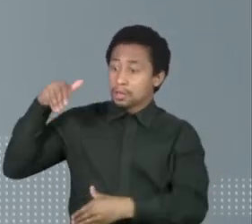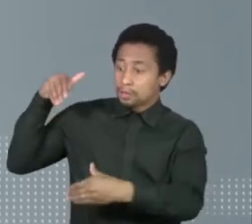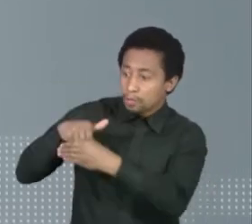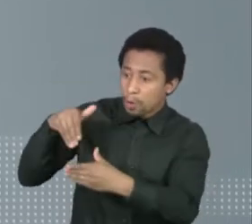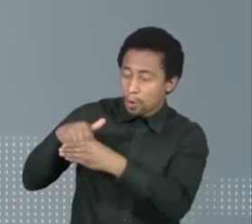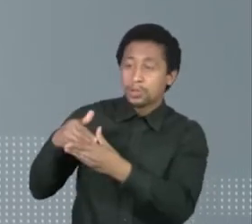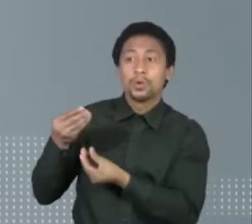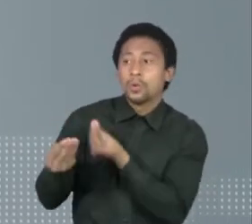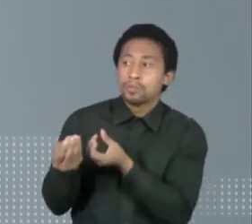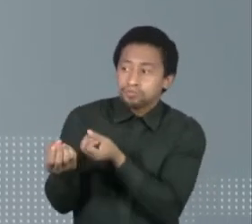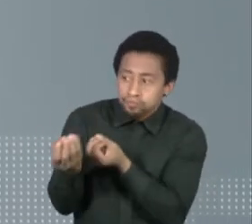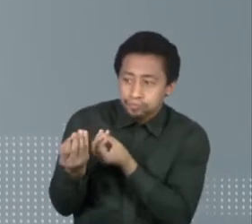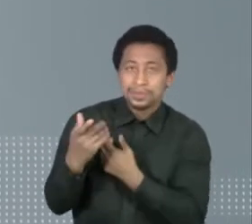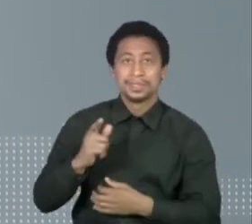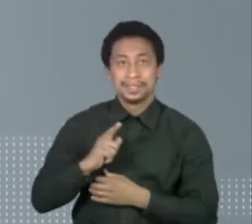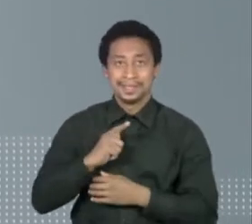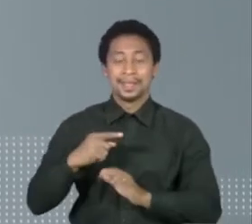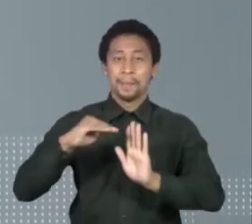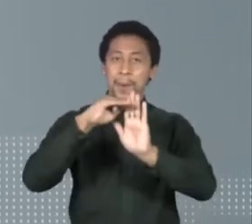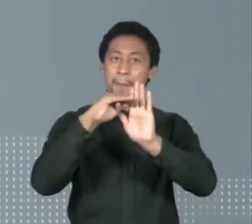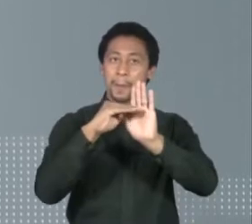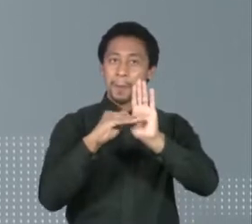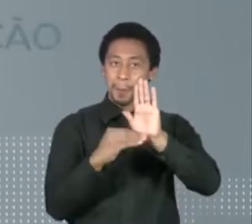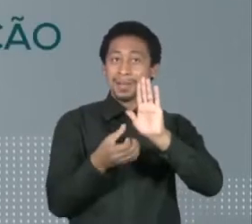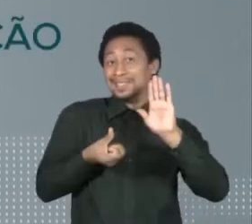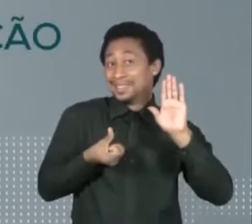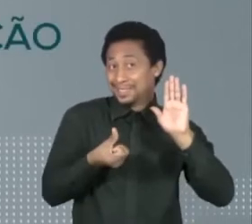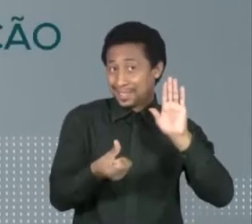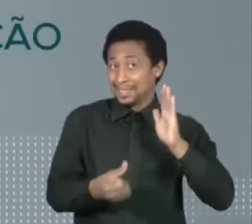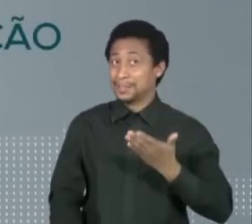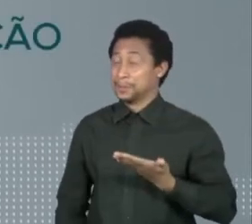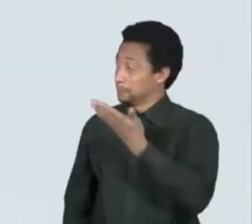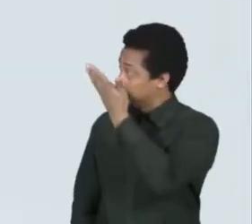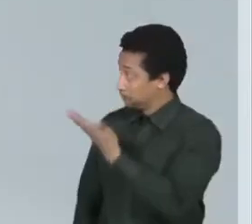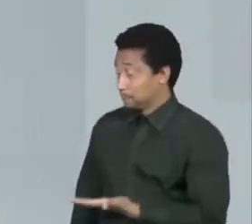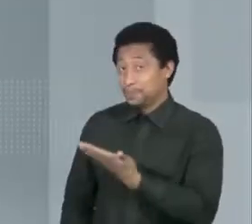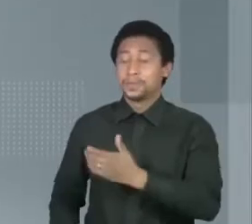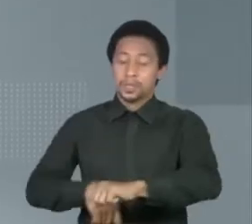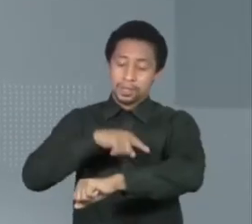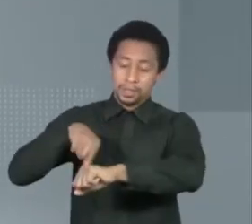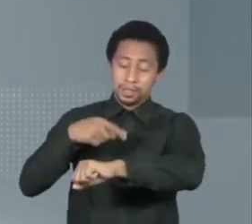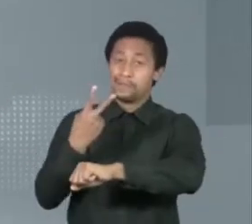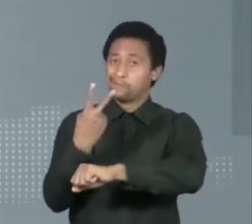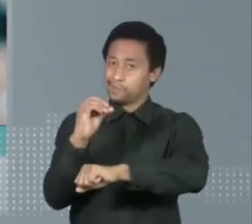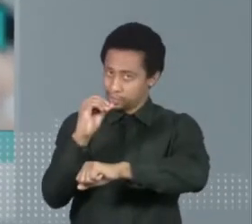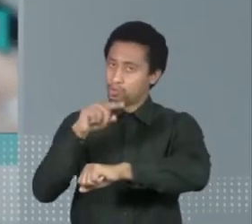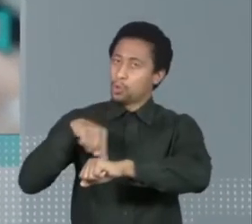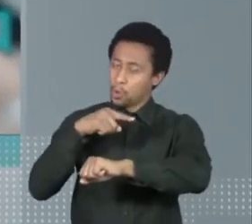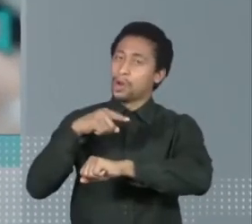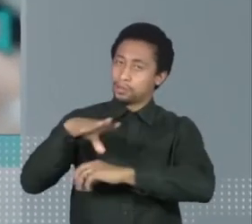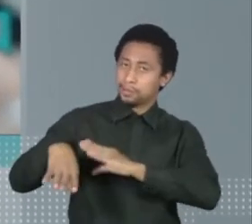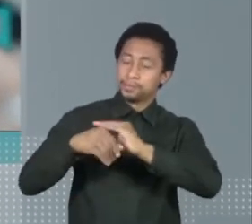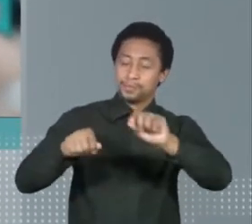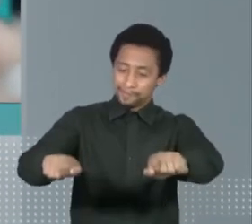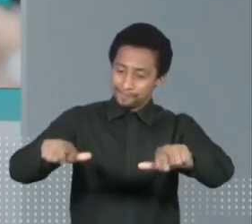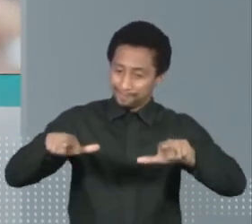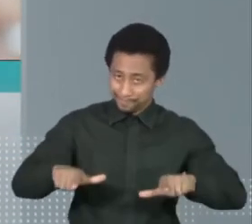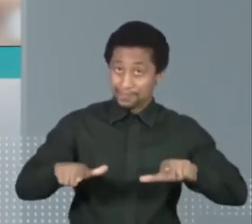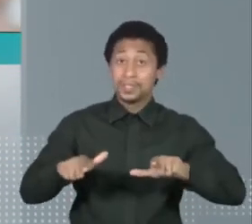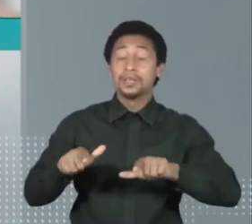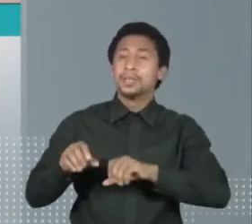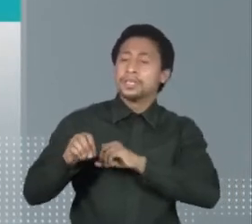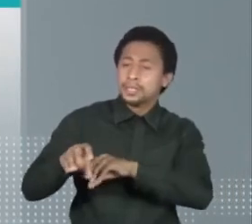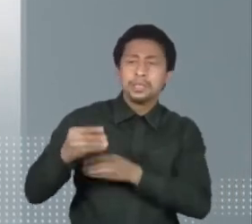em 6 módulos e tem duração de cerca de 20 horas. O projeto também ensina aos estudantes como criar um coletivo